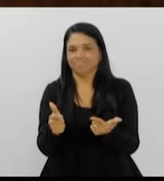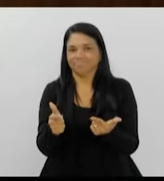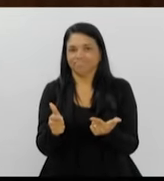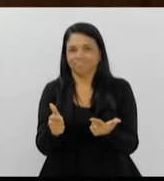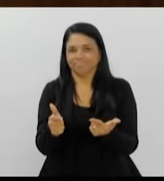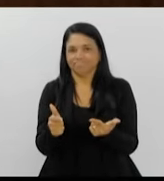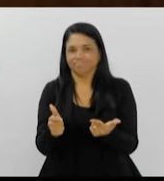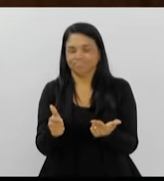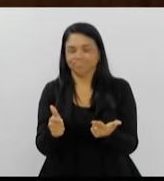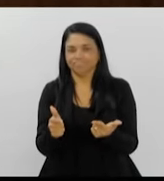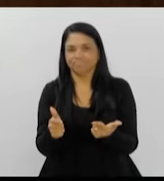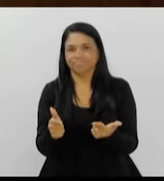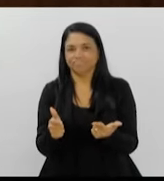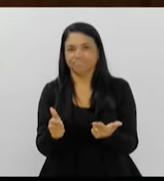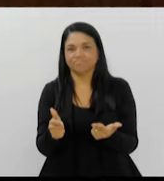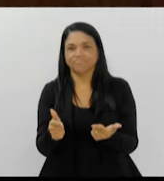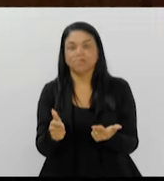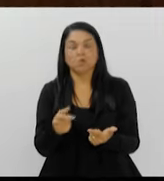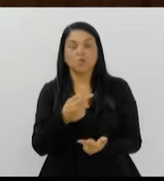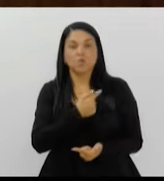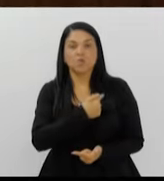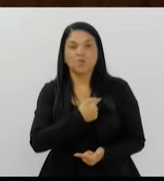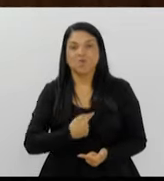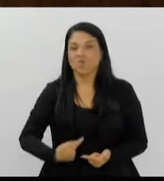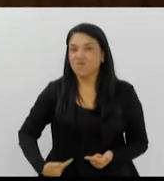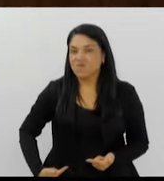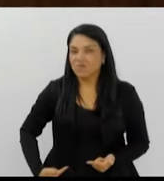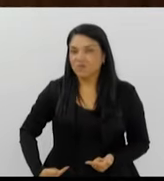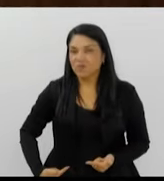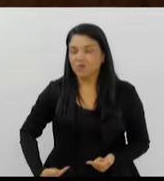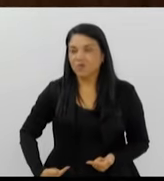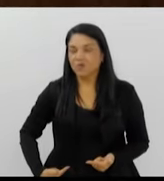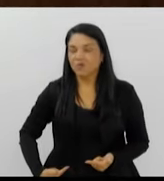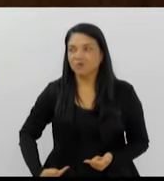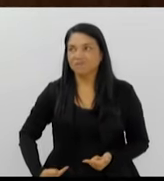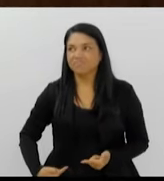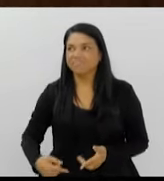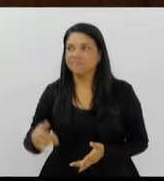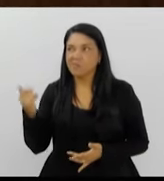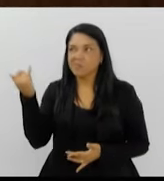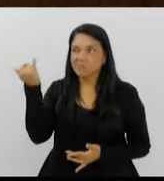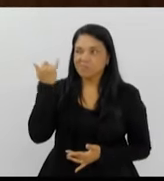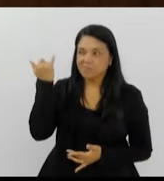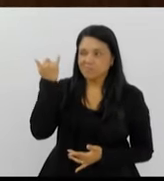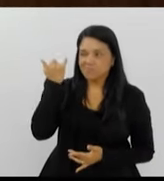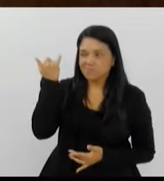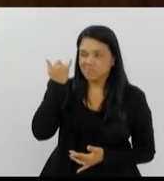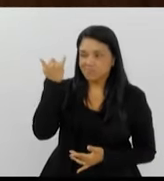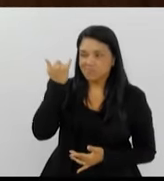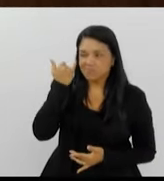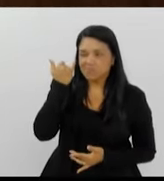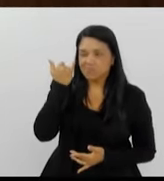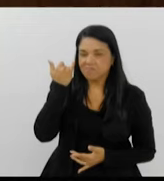do governo um governador que se emprenha pelo ouvido deguns